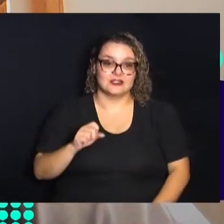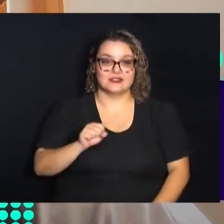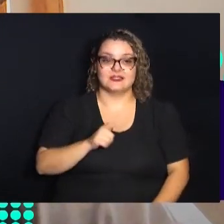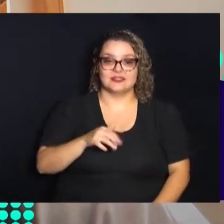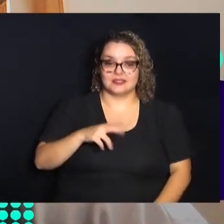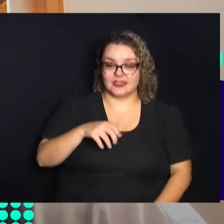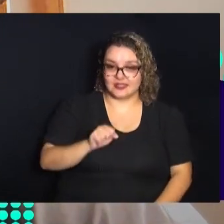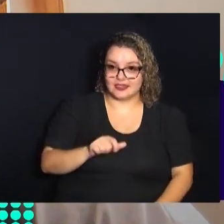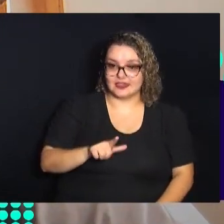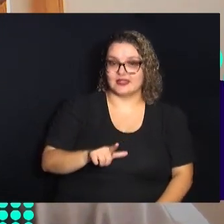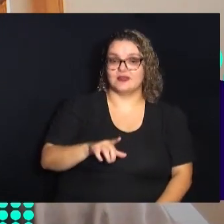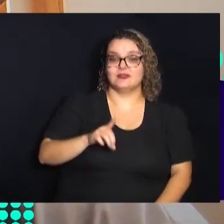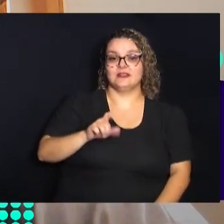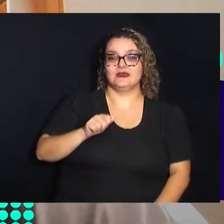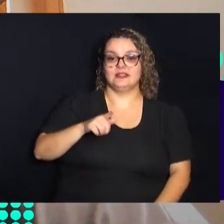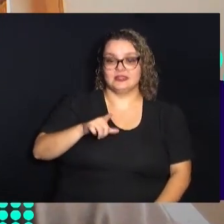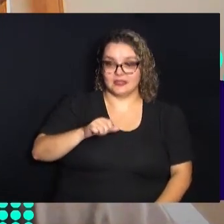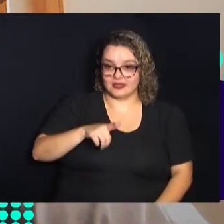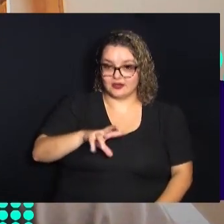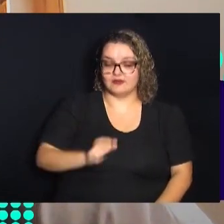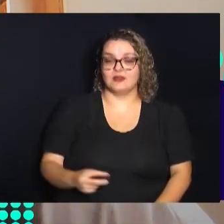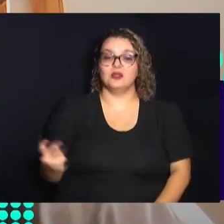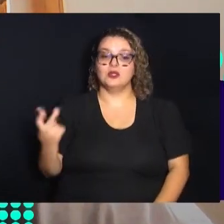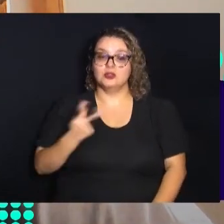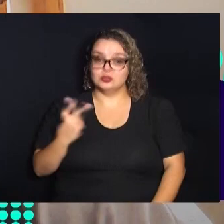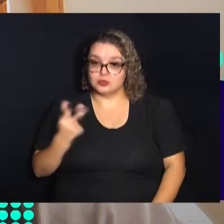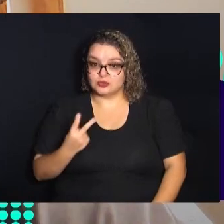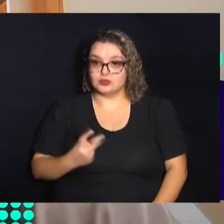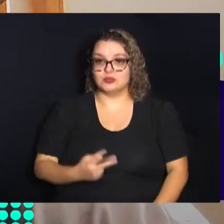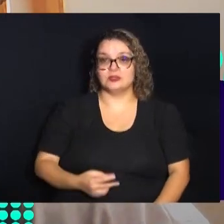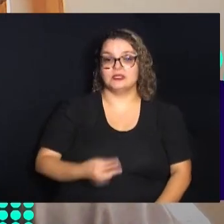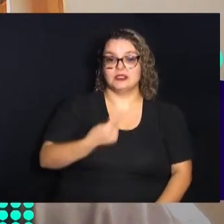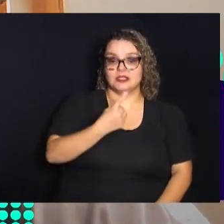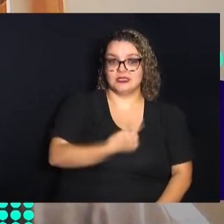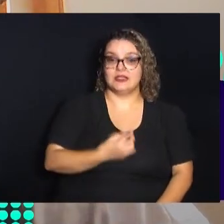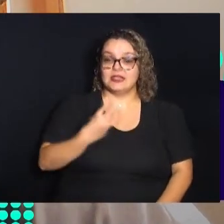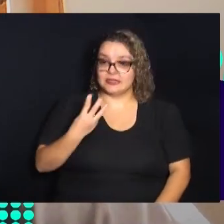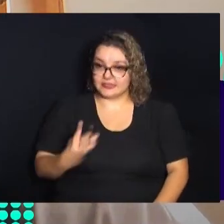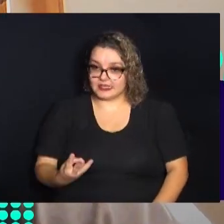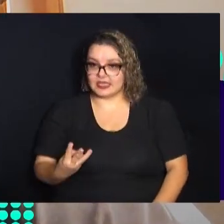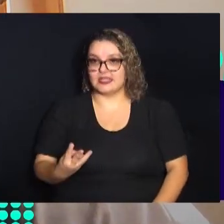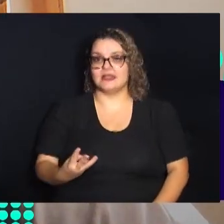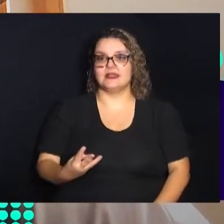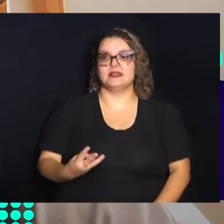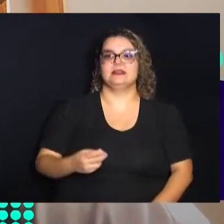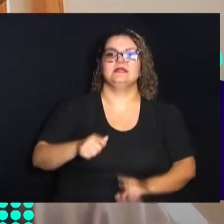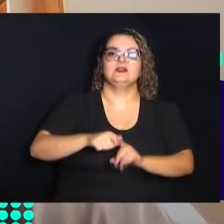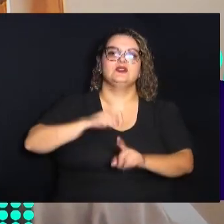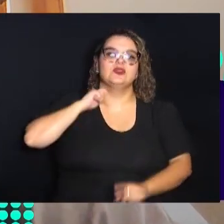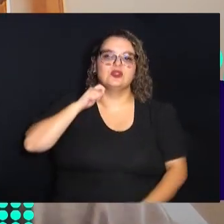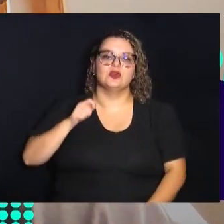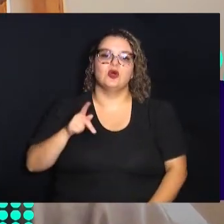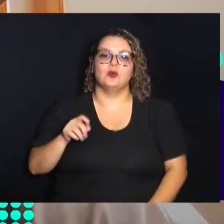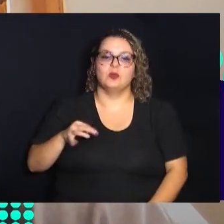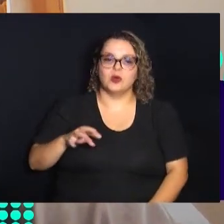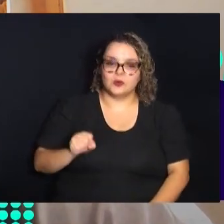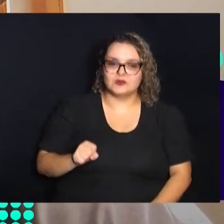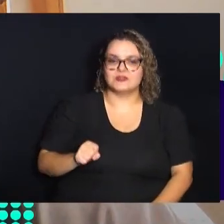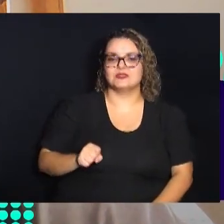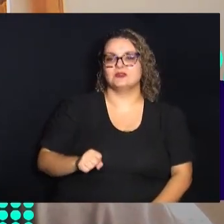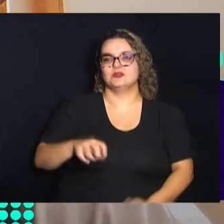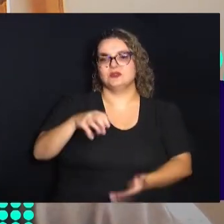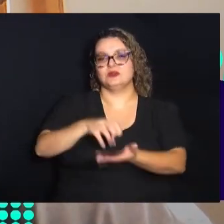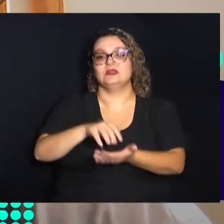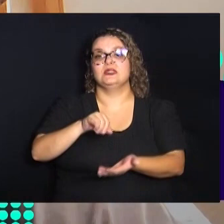Sarau da Dalva, a partir das 19 horas, o segundo sendo dia 13 de abril na Livraria Pontes, no centro,